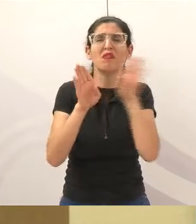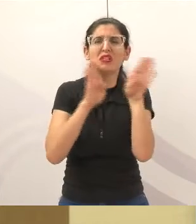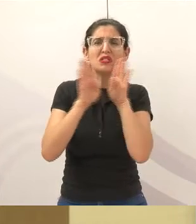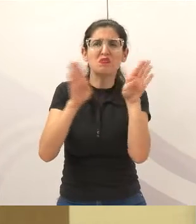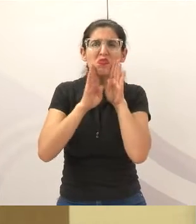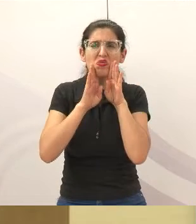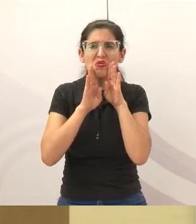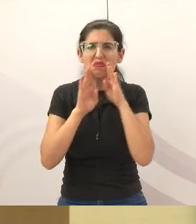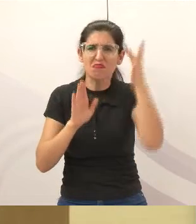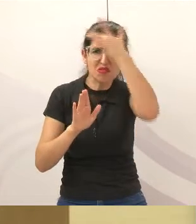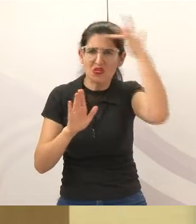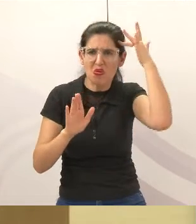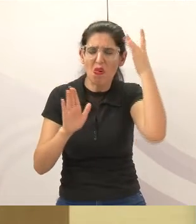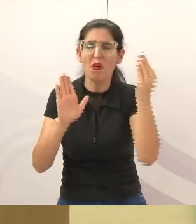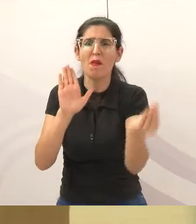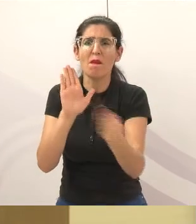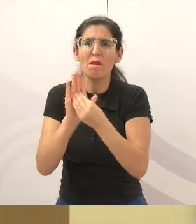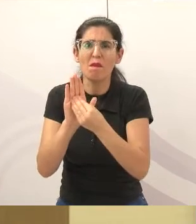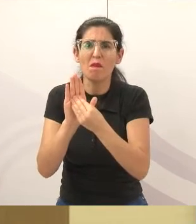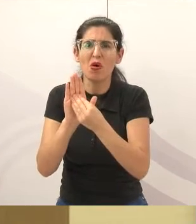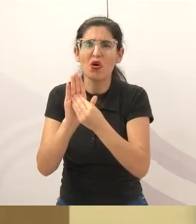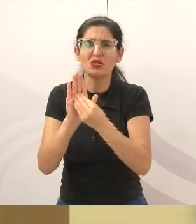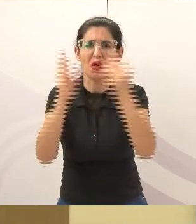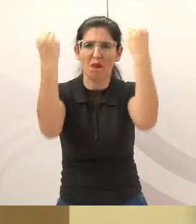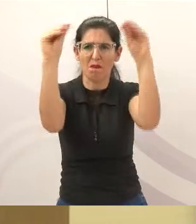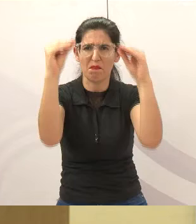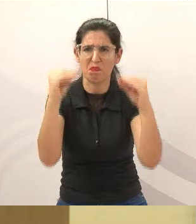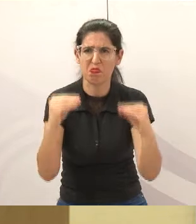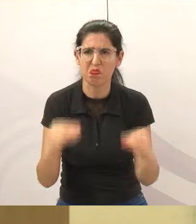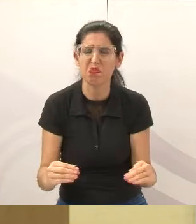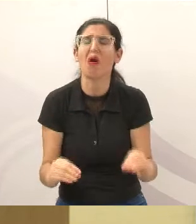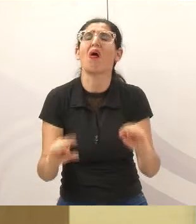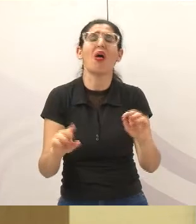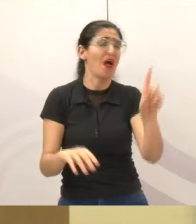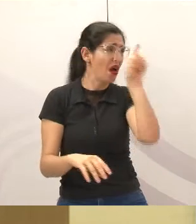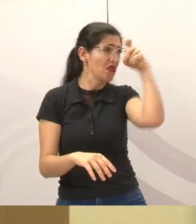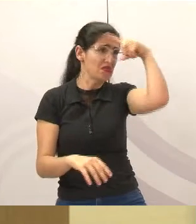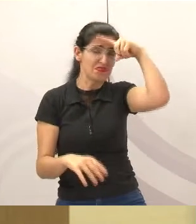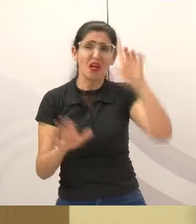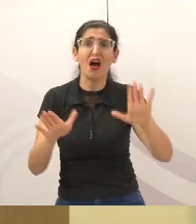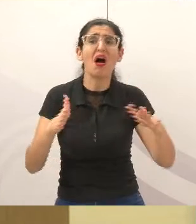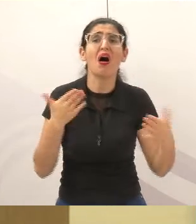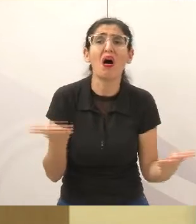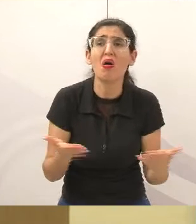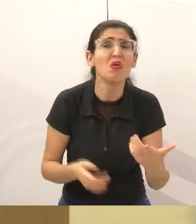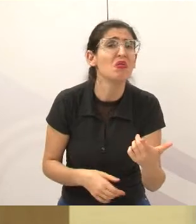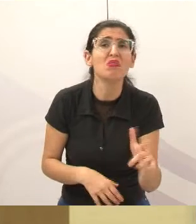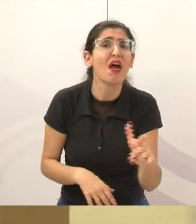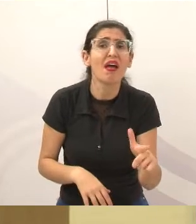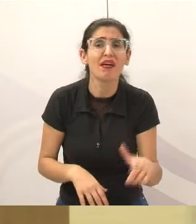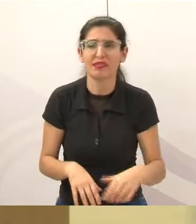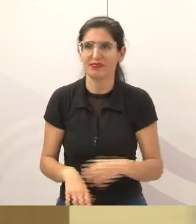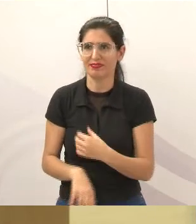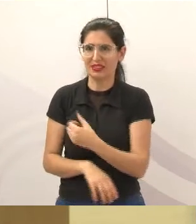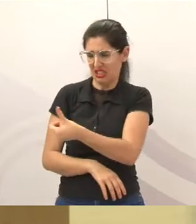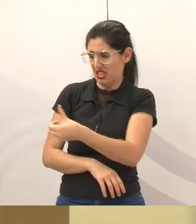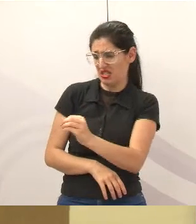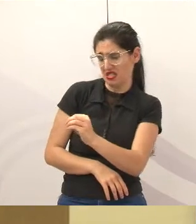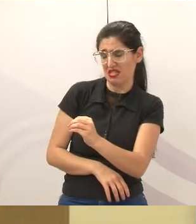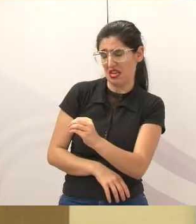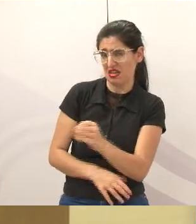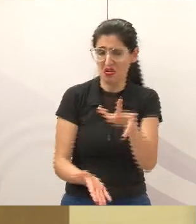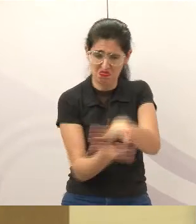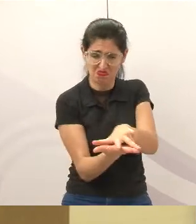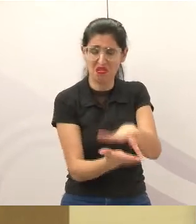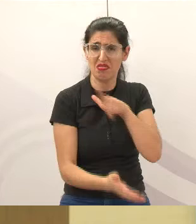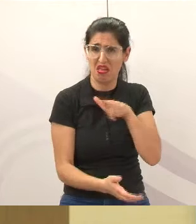pessoas falam, mas cadê o hospital com 60 leitos? Já tem 60 leitos no hospital particulares.